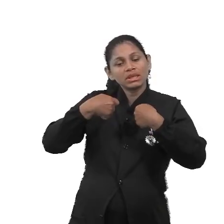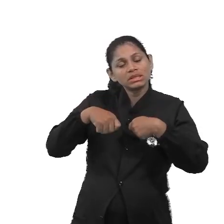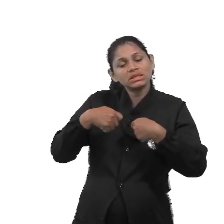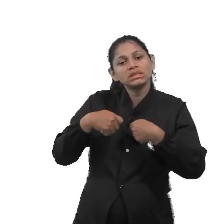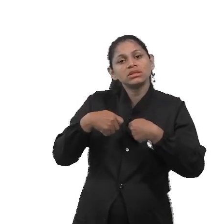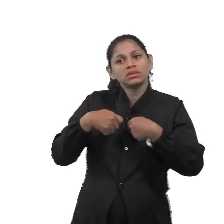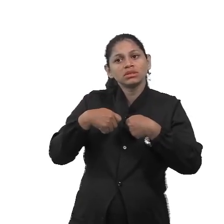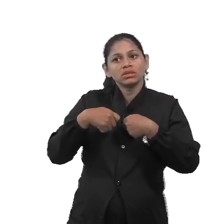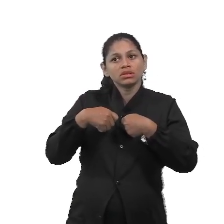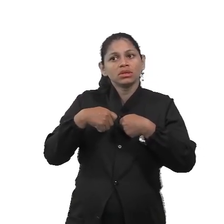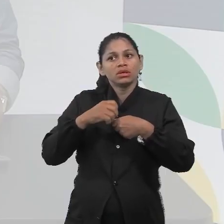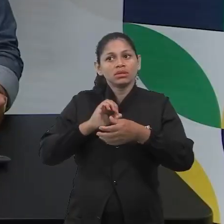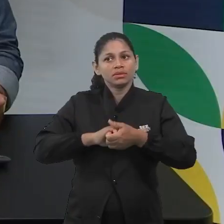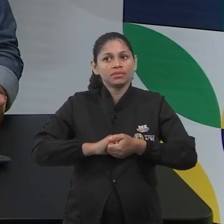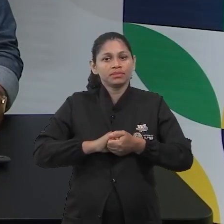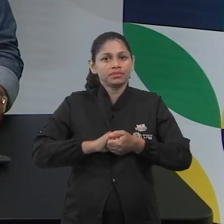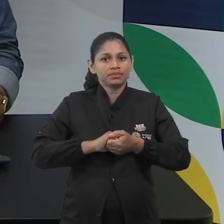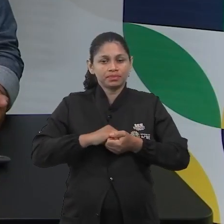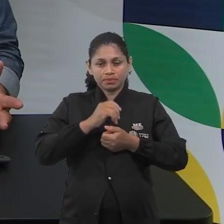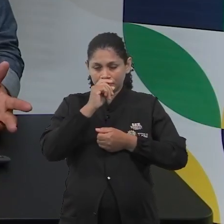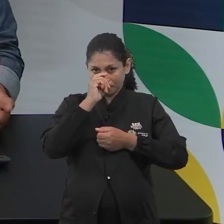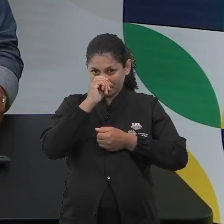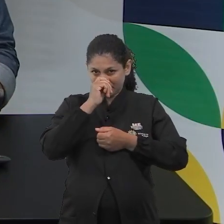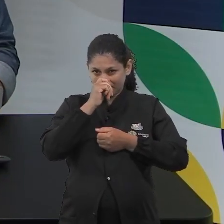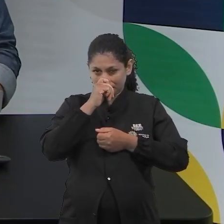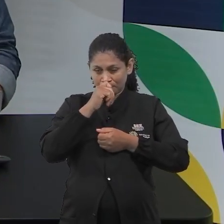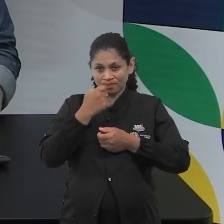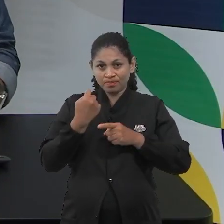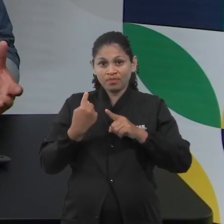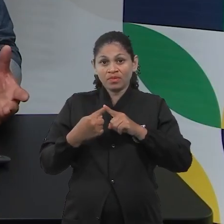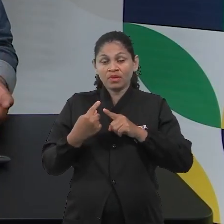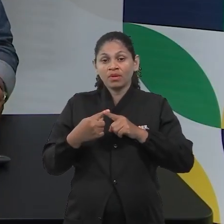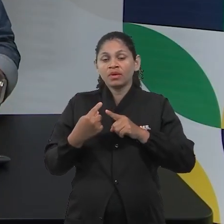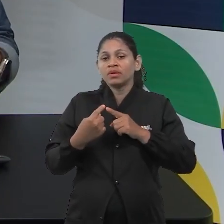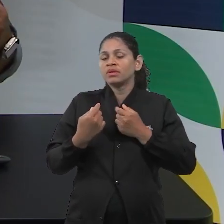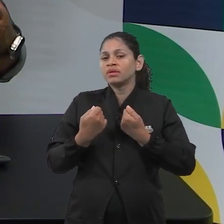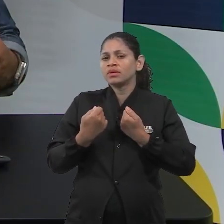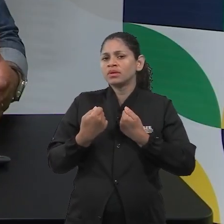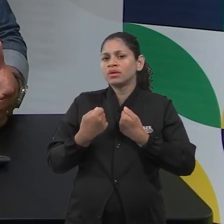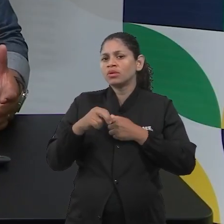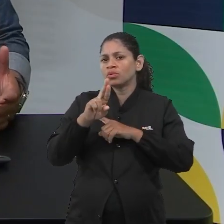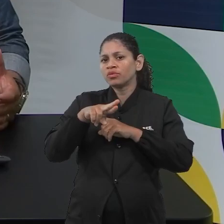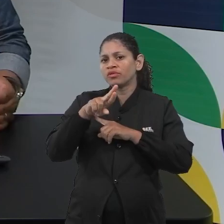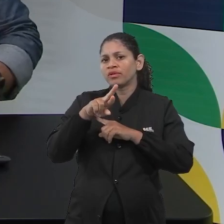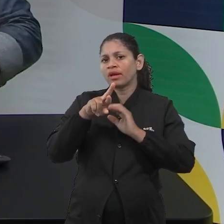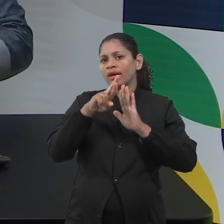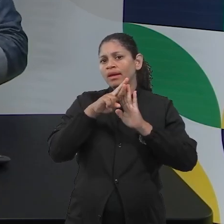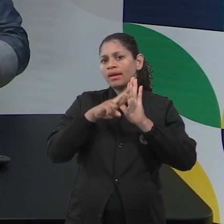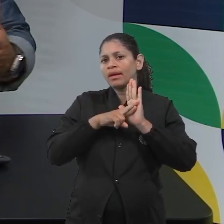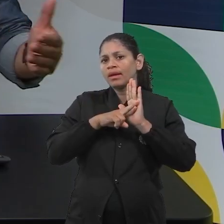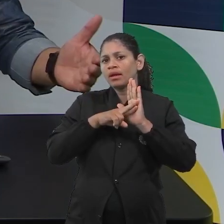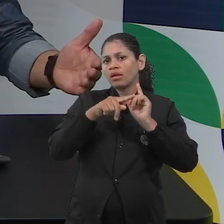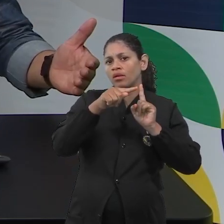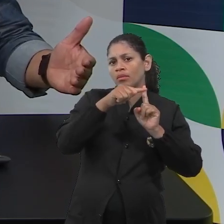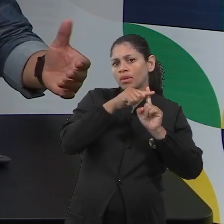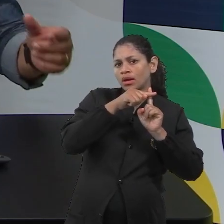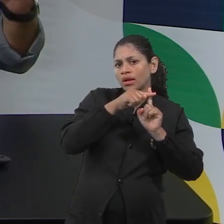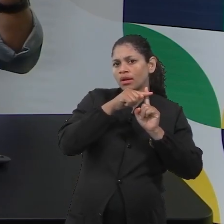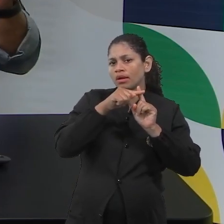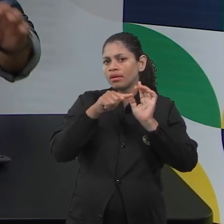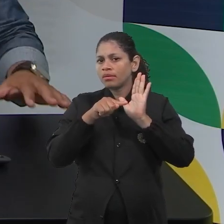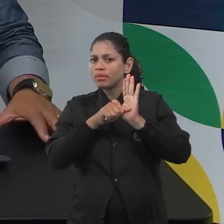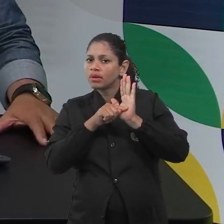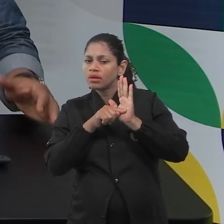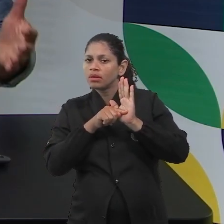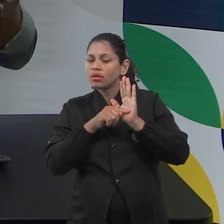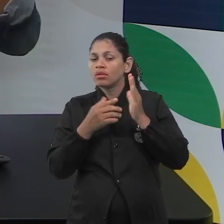não posso usar a mesma ideia do mais e do menos? Porque você tem agora menos funcionário, automaticamente eles vão ter que produzir a mesma quantidade, vai necessitar de mais dias, por